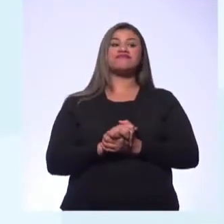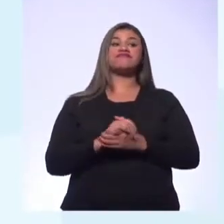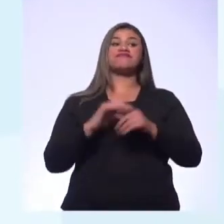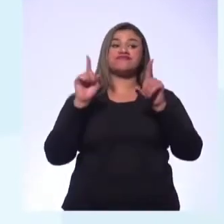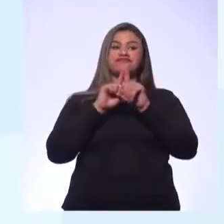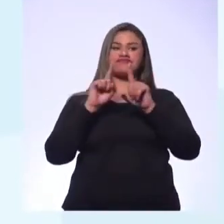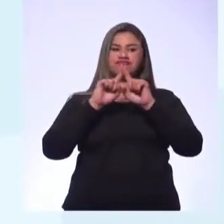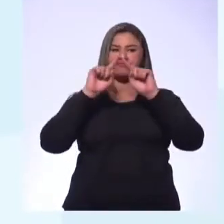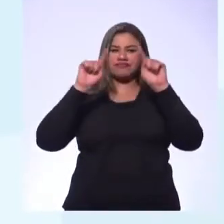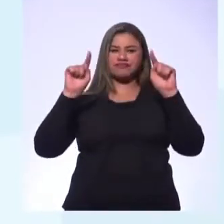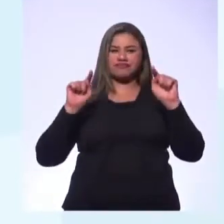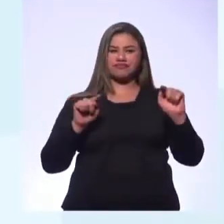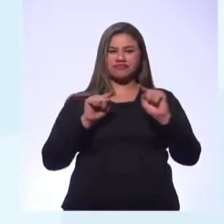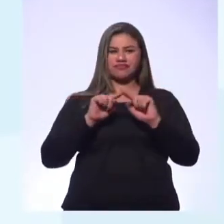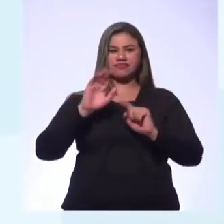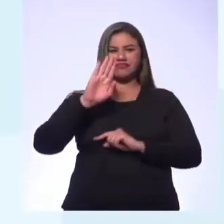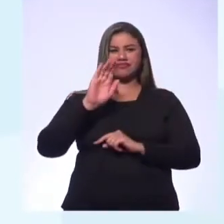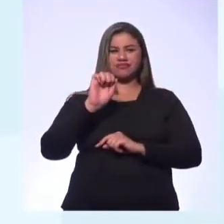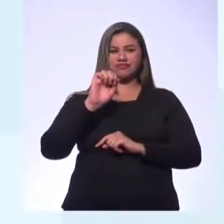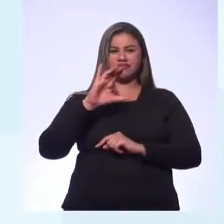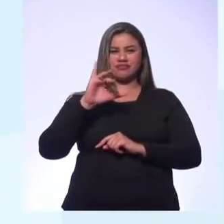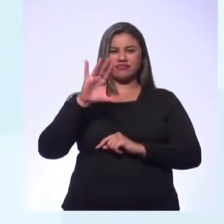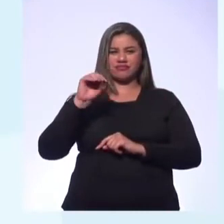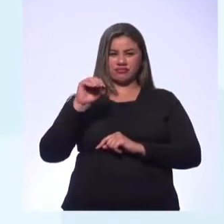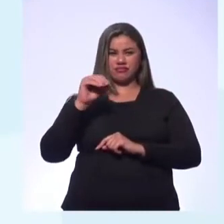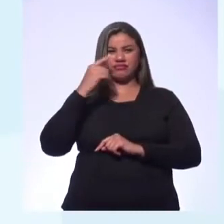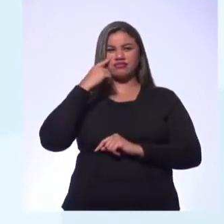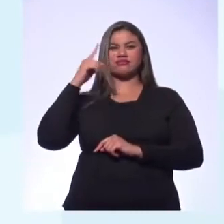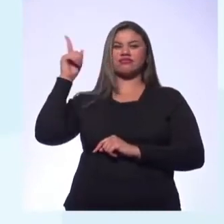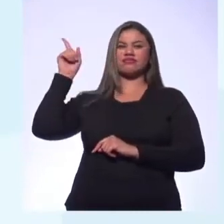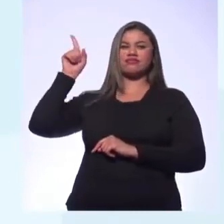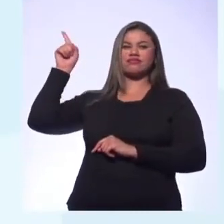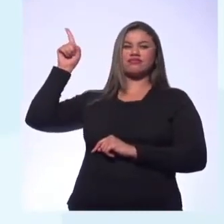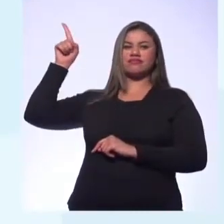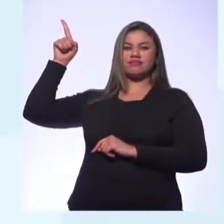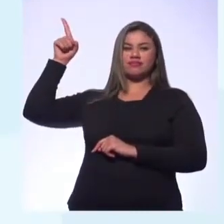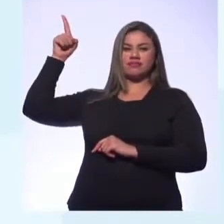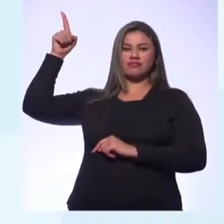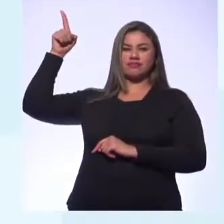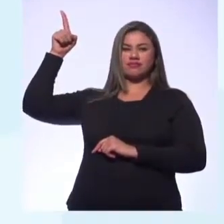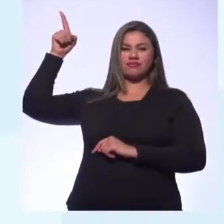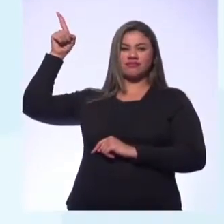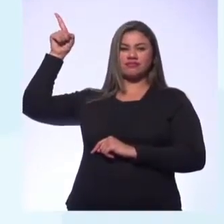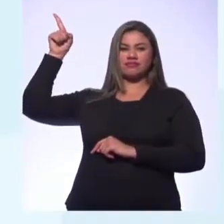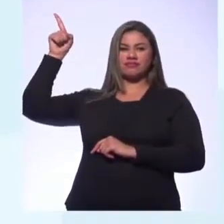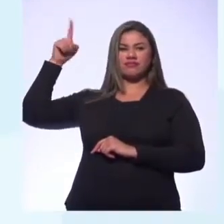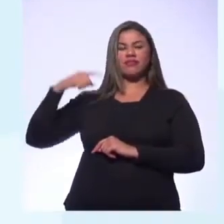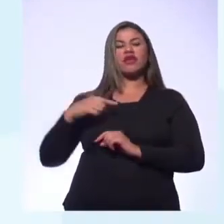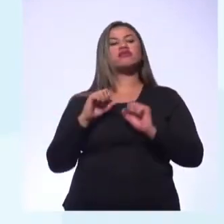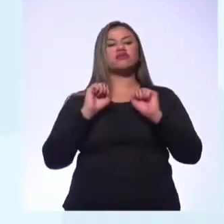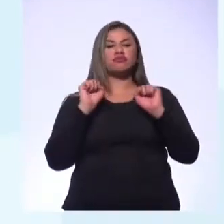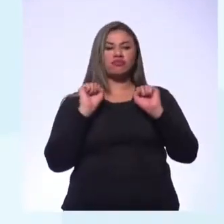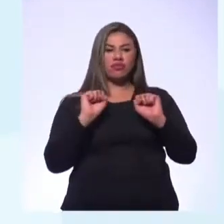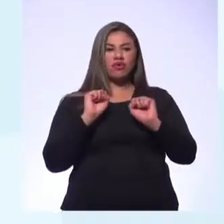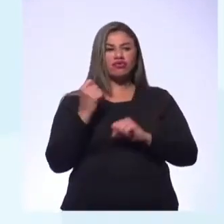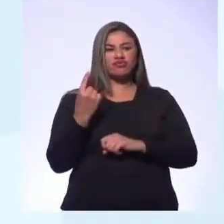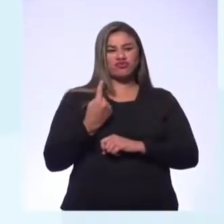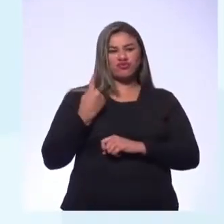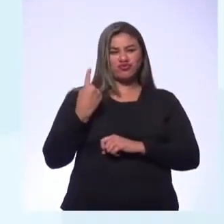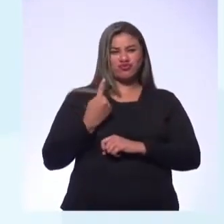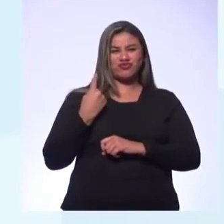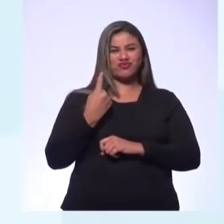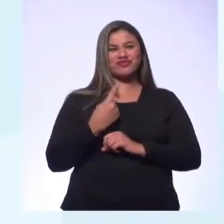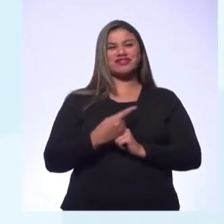bacilo, tá? O bacilo ele vai parecer um bastãozinho, tudo bem? E aí você tem o bacilo sozinho, você tem ele junto com outros que vai